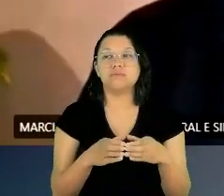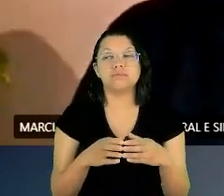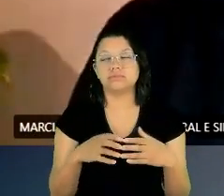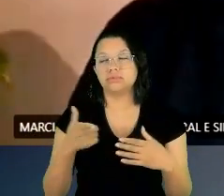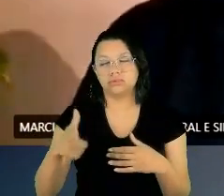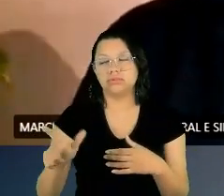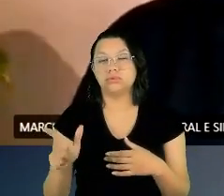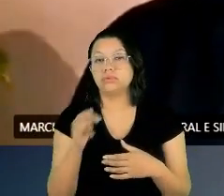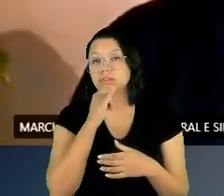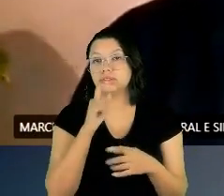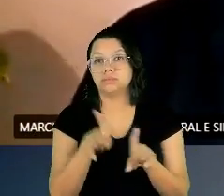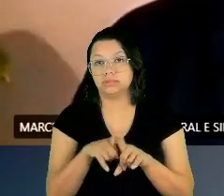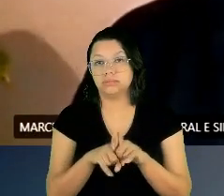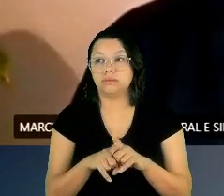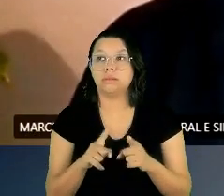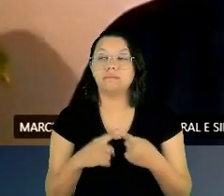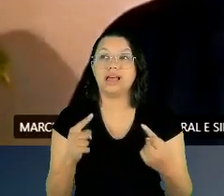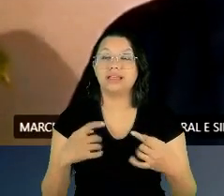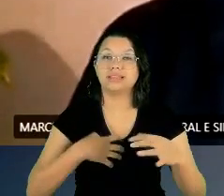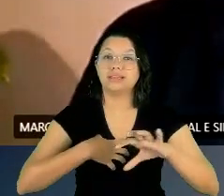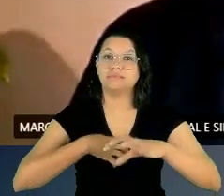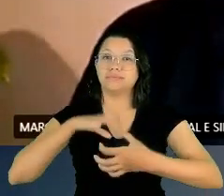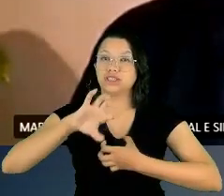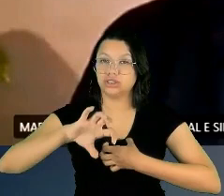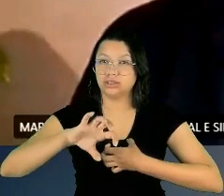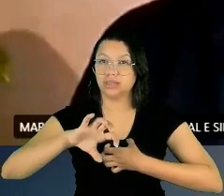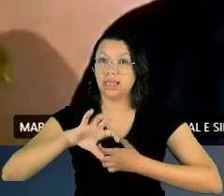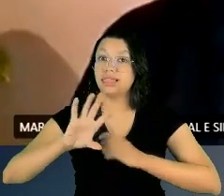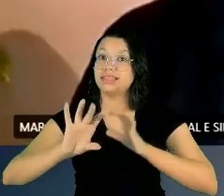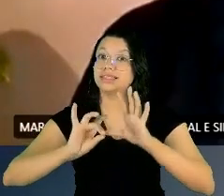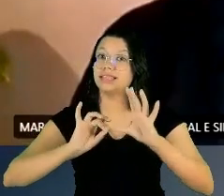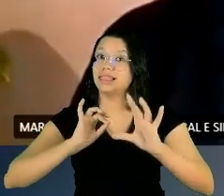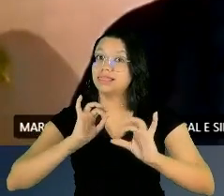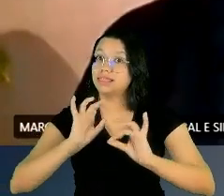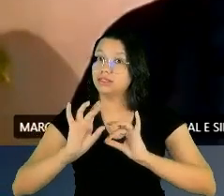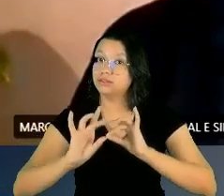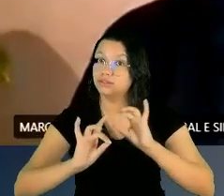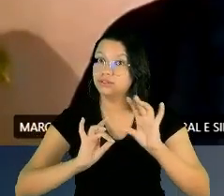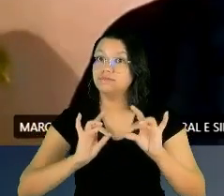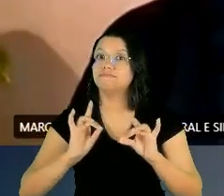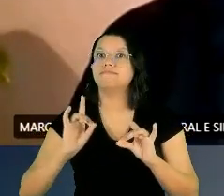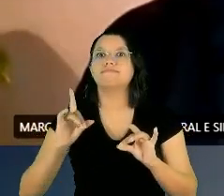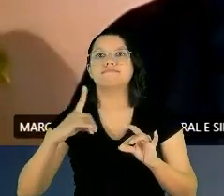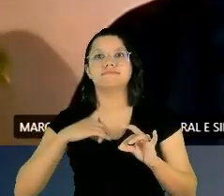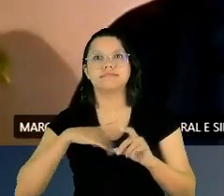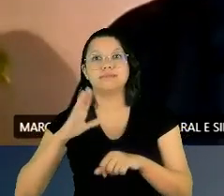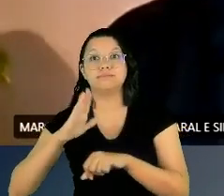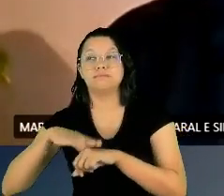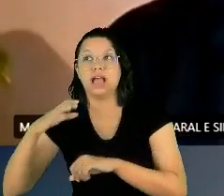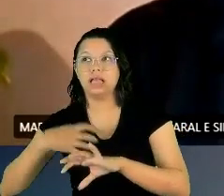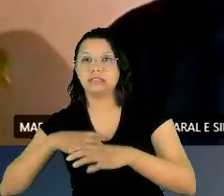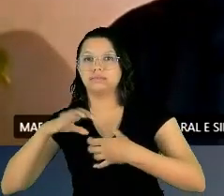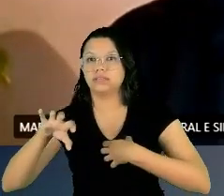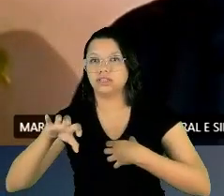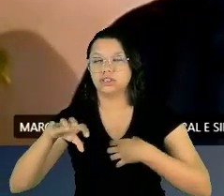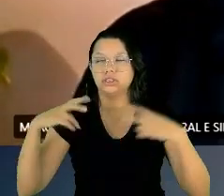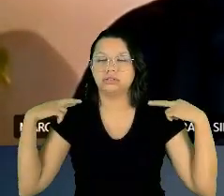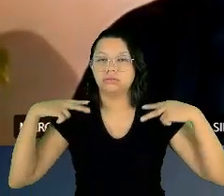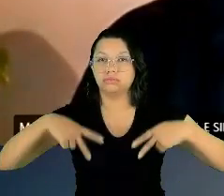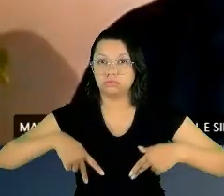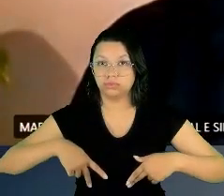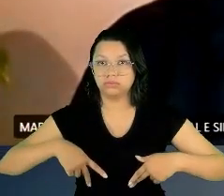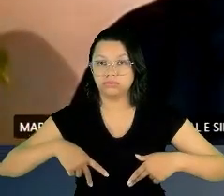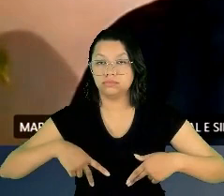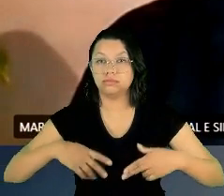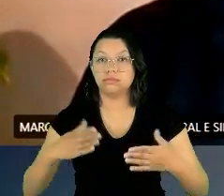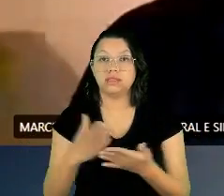um grupo e etc. Só que a empatia, ela é seletiva. Eu tenho mais empatia, eu digo,